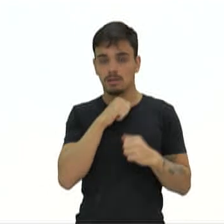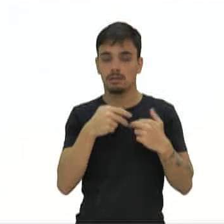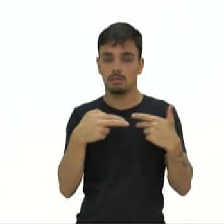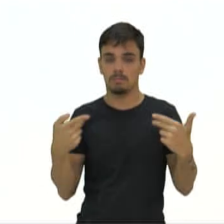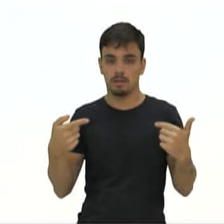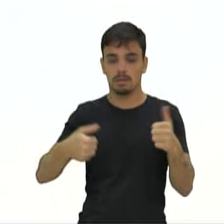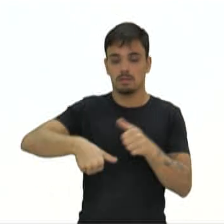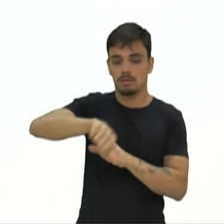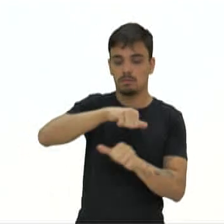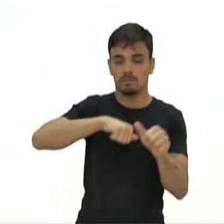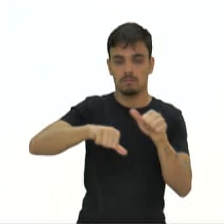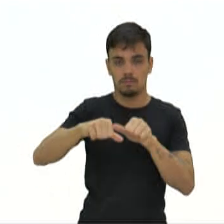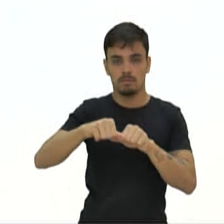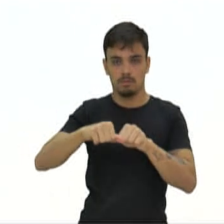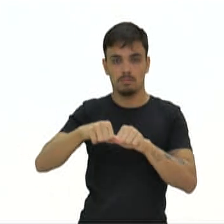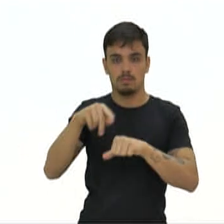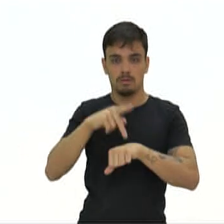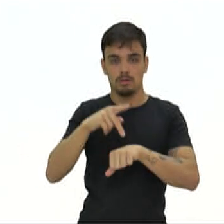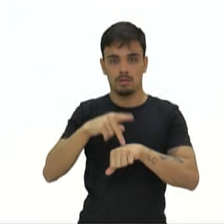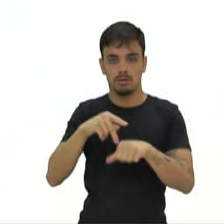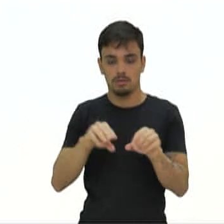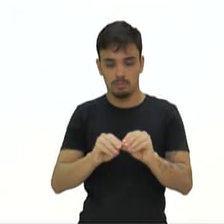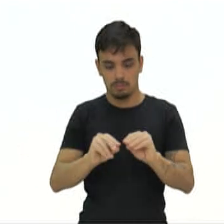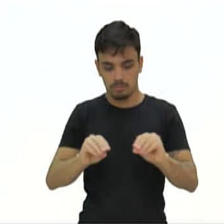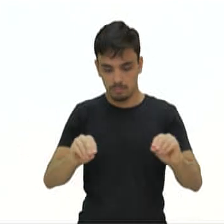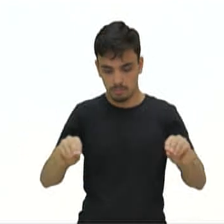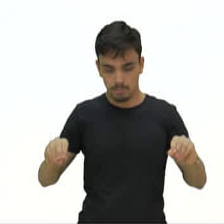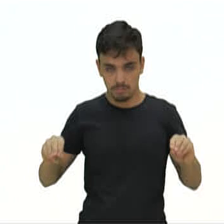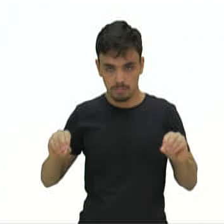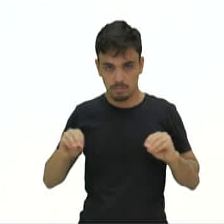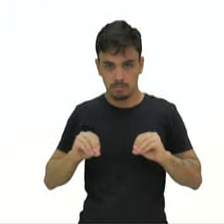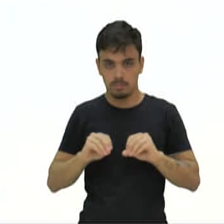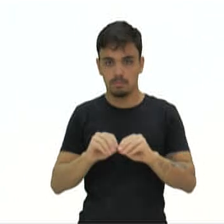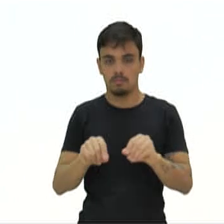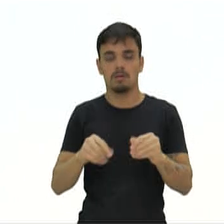esta rocha em solo. Ela passa por um processo de